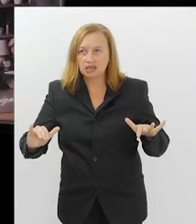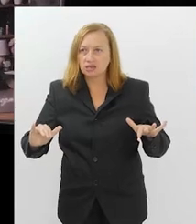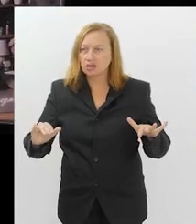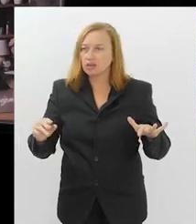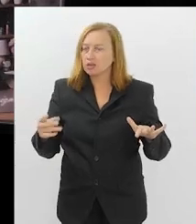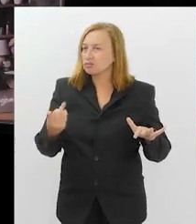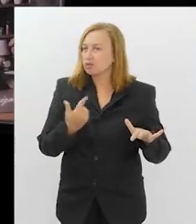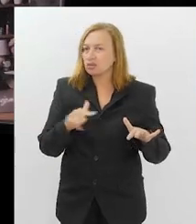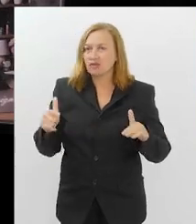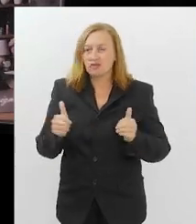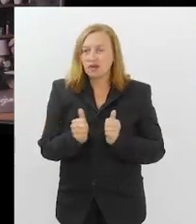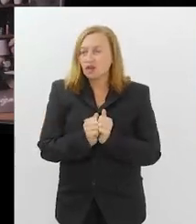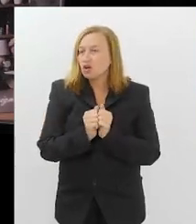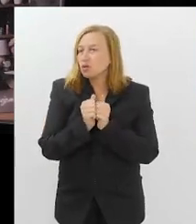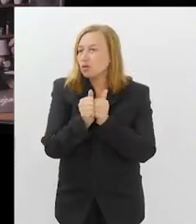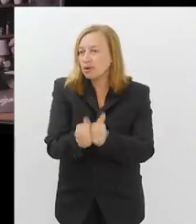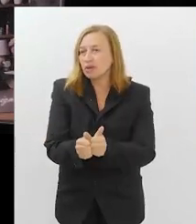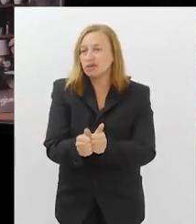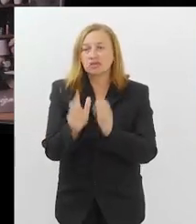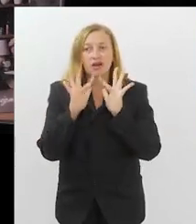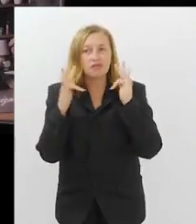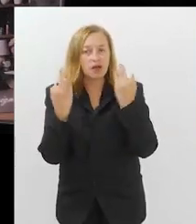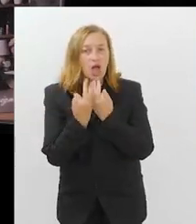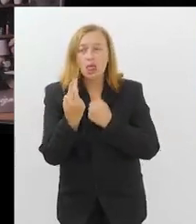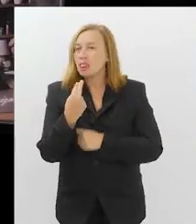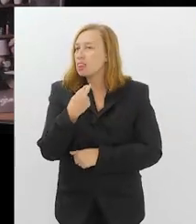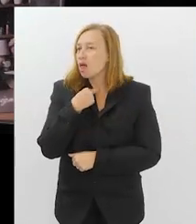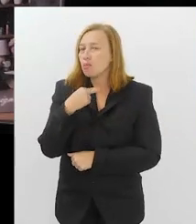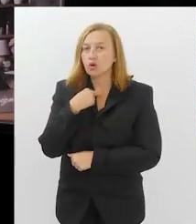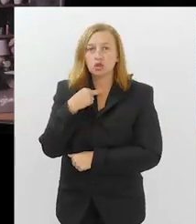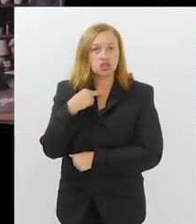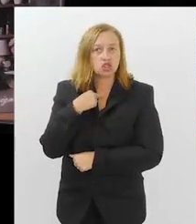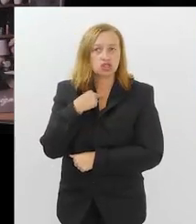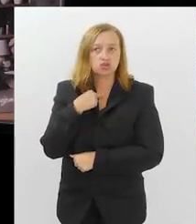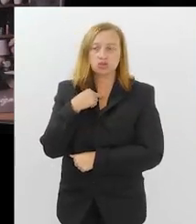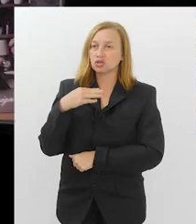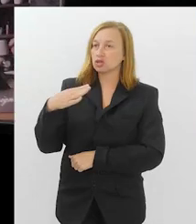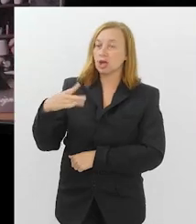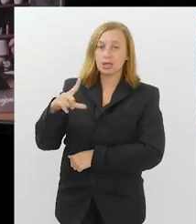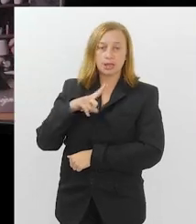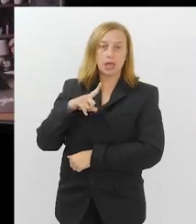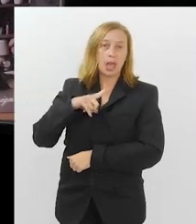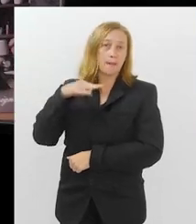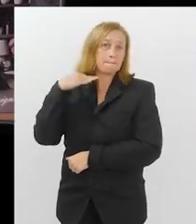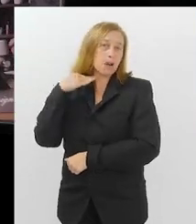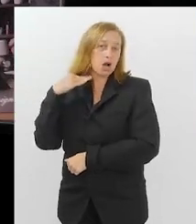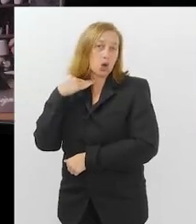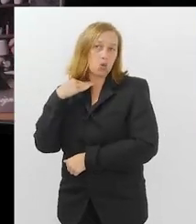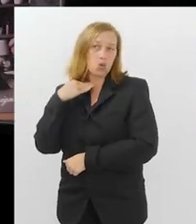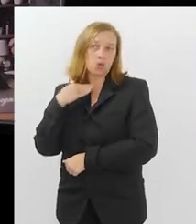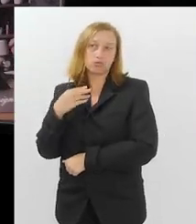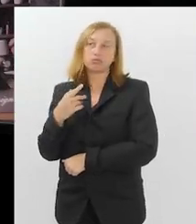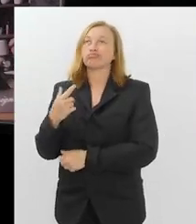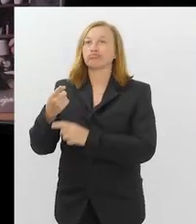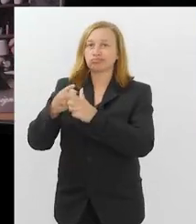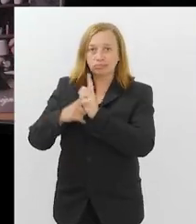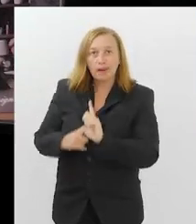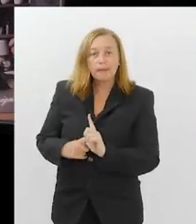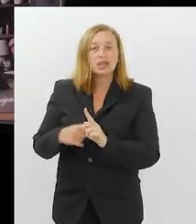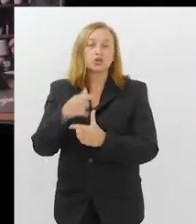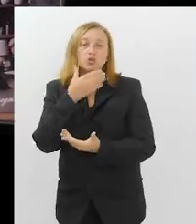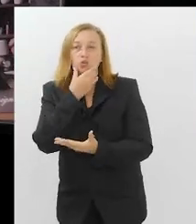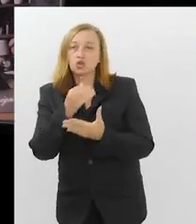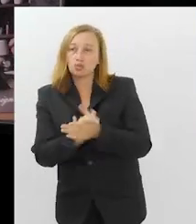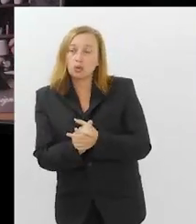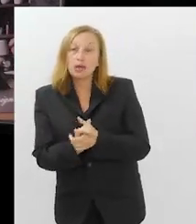nossos familiares, nós não podíamos ter uma conta bancária sozinha, nós dependíamos dos